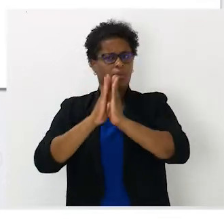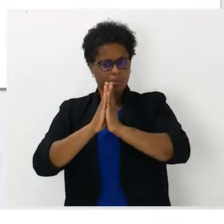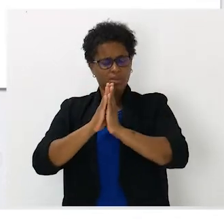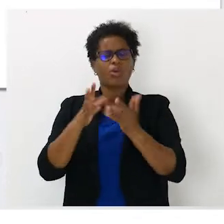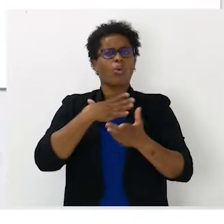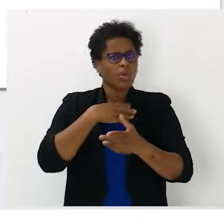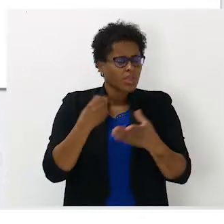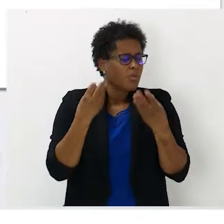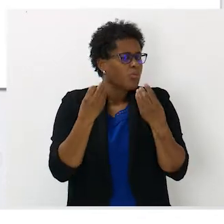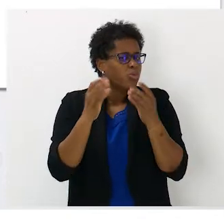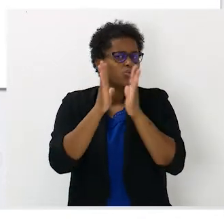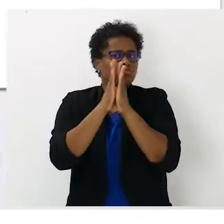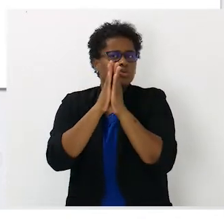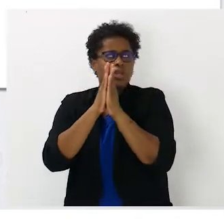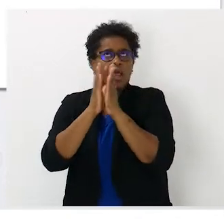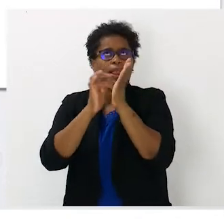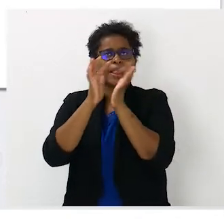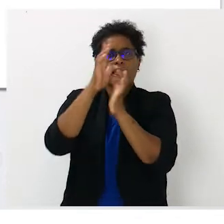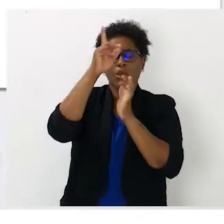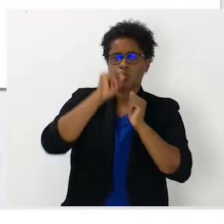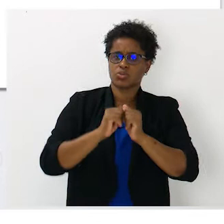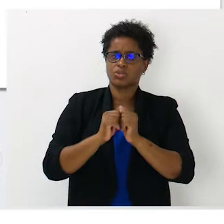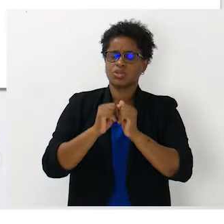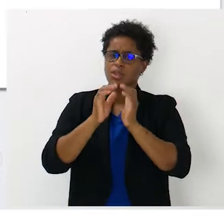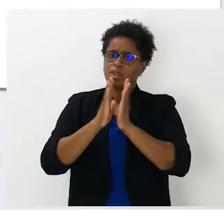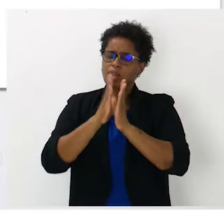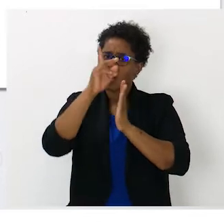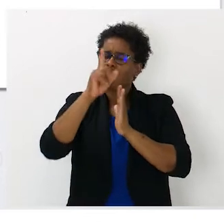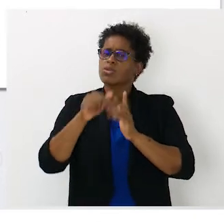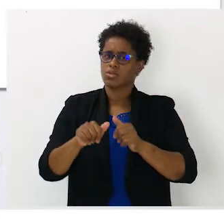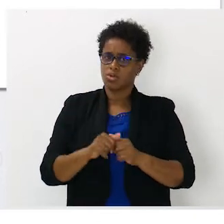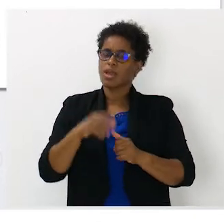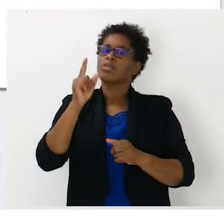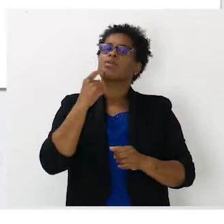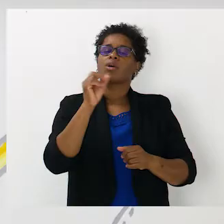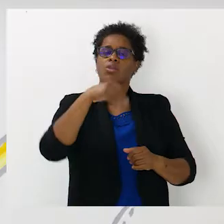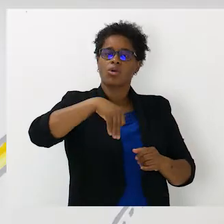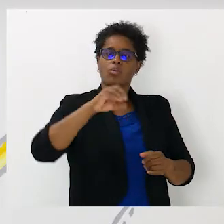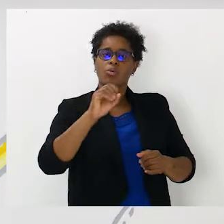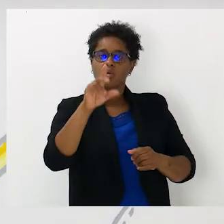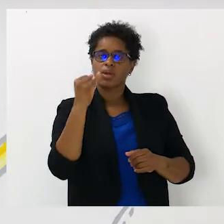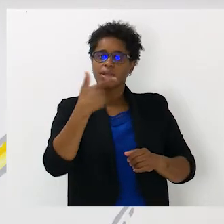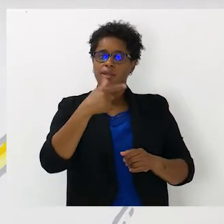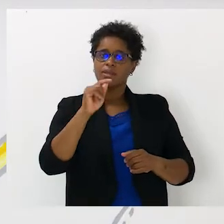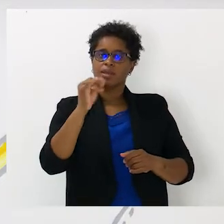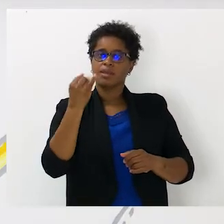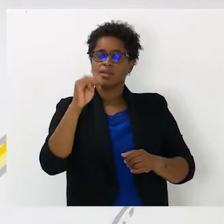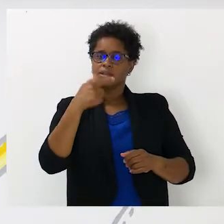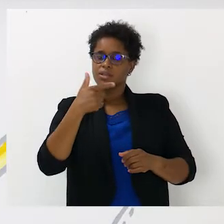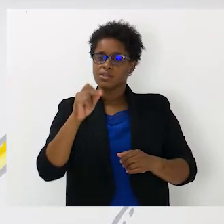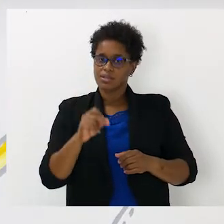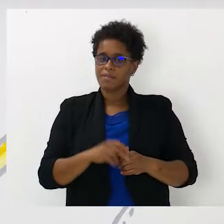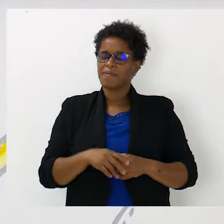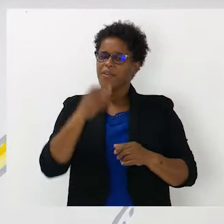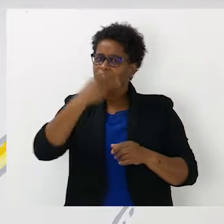adoravam muitos deuses e, por isso, eram politeístas. Vamos ficar nesta